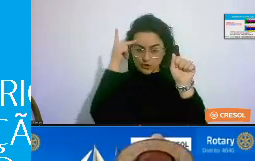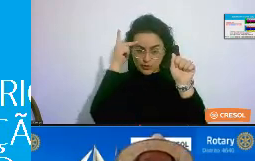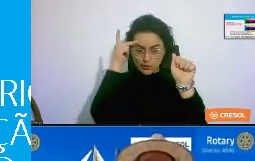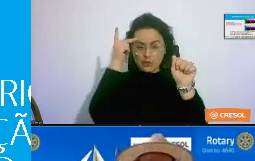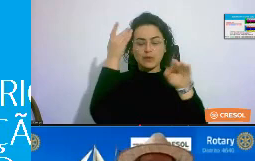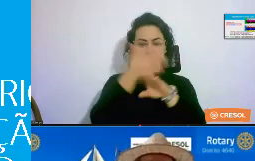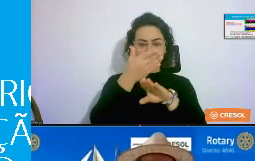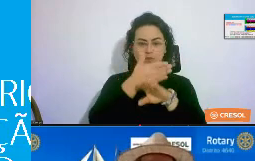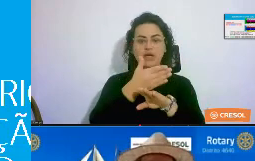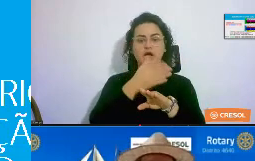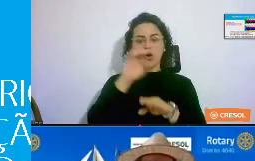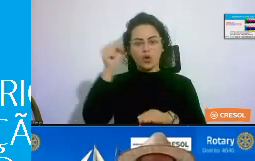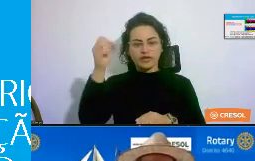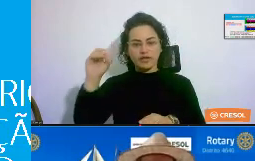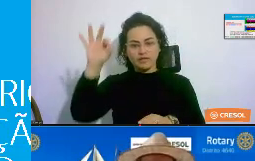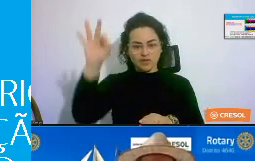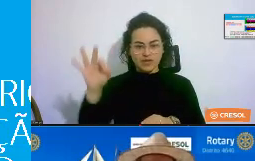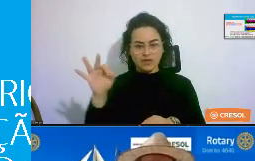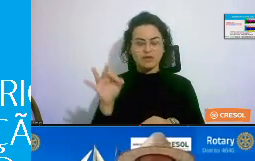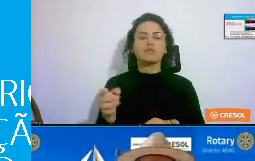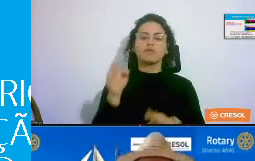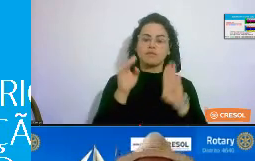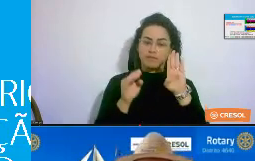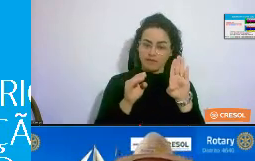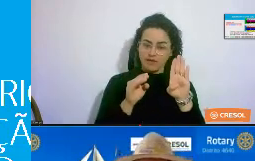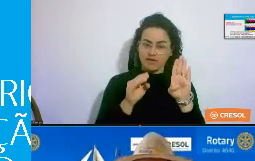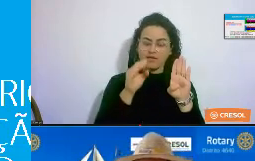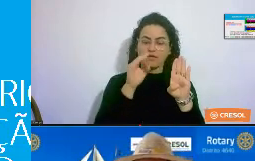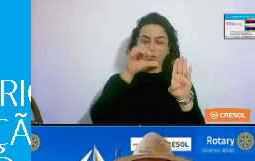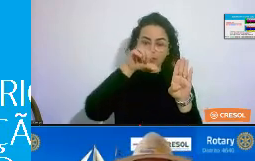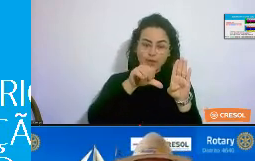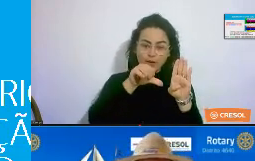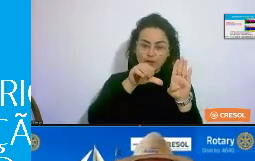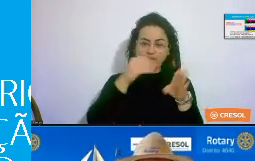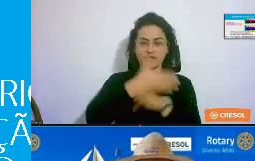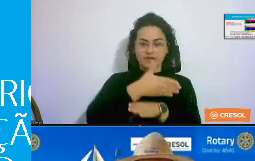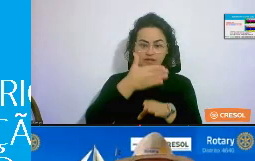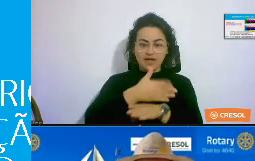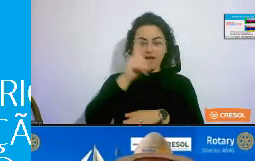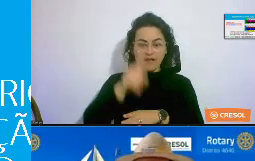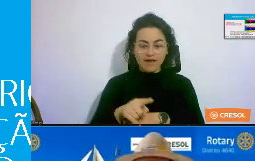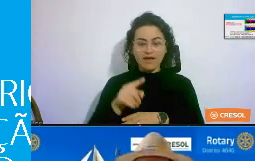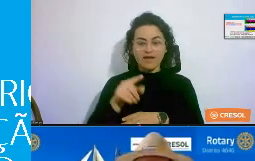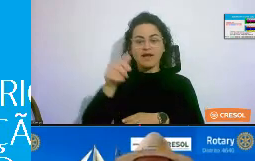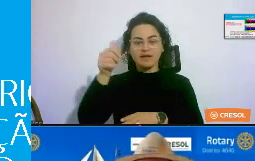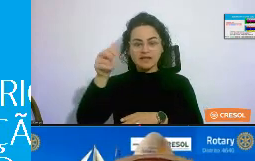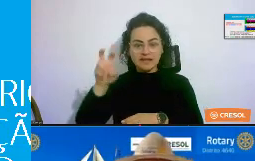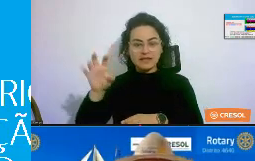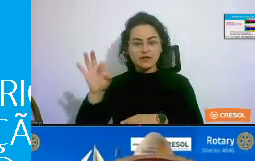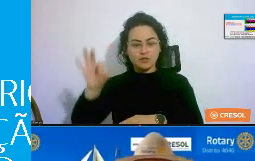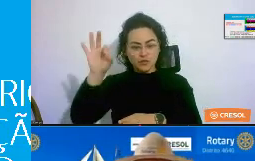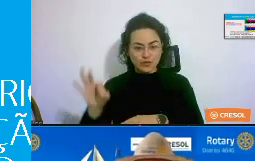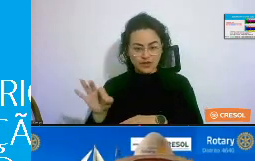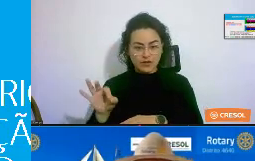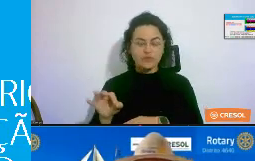B, 9 associados poderão dar 95% do resultado. O restante, 50%, 5% vai